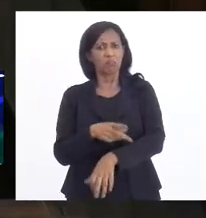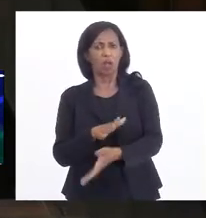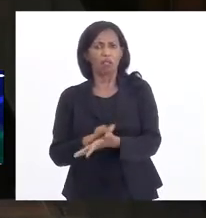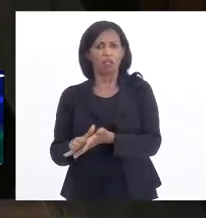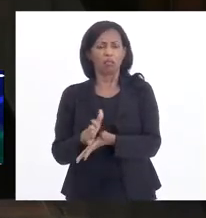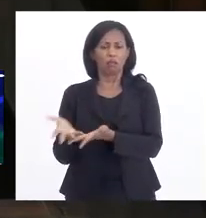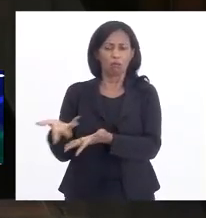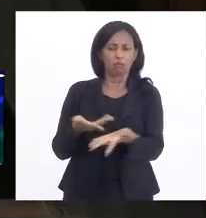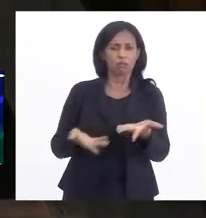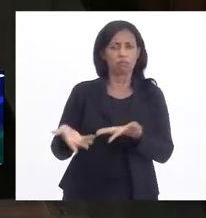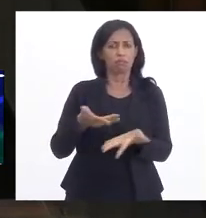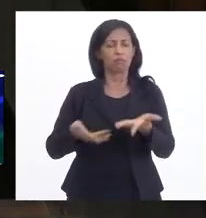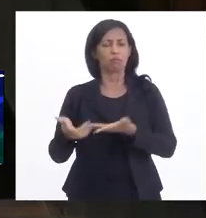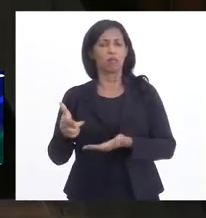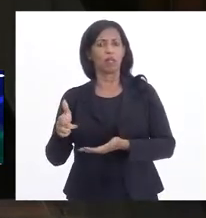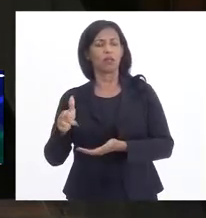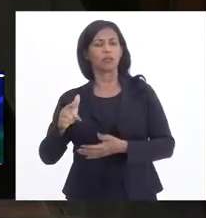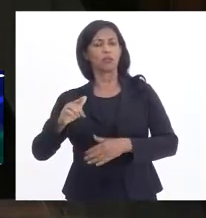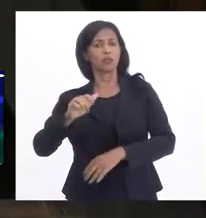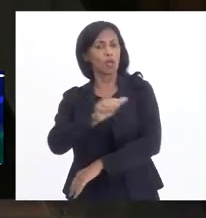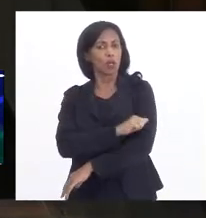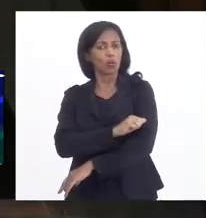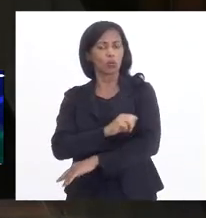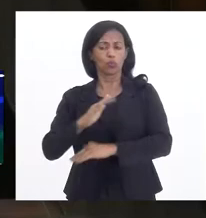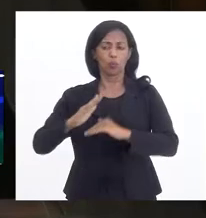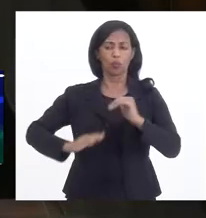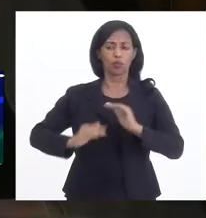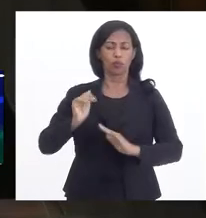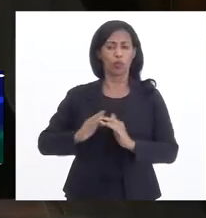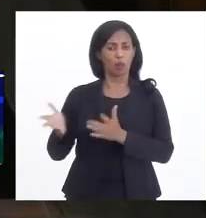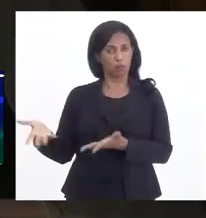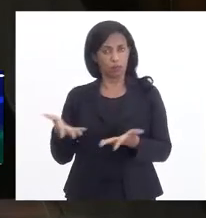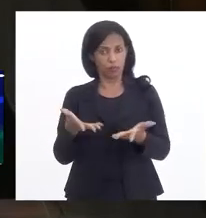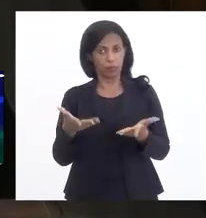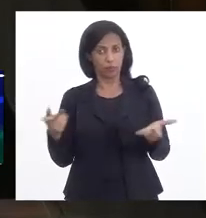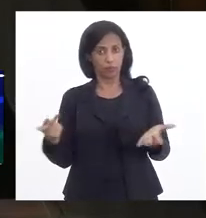para a participação dos seus alunos, dos seus profissionais no evento.